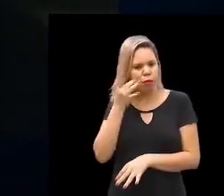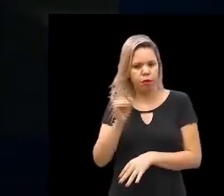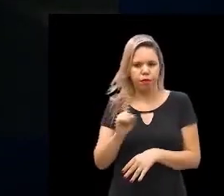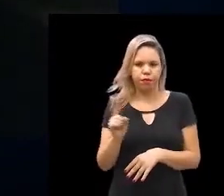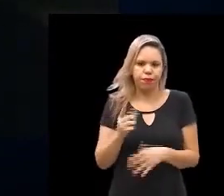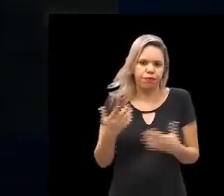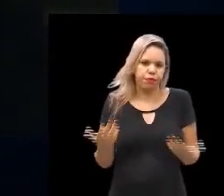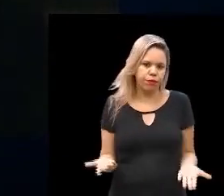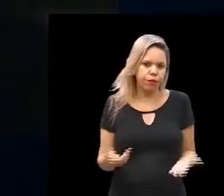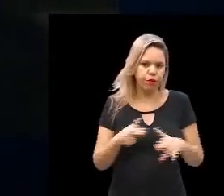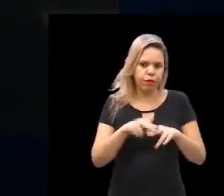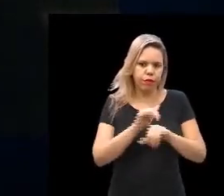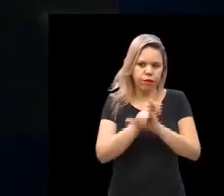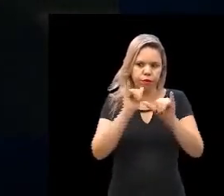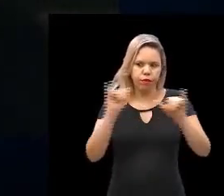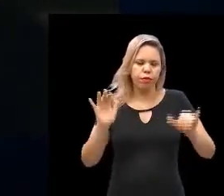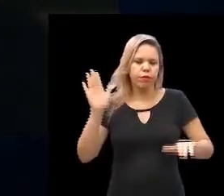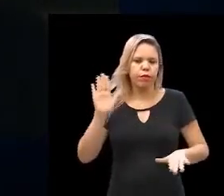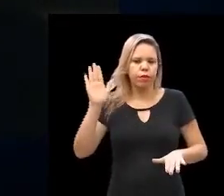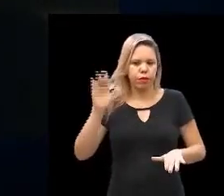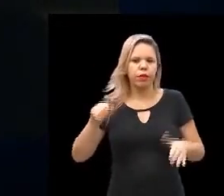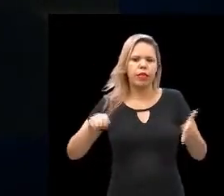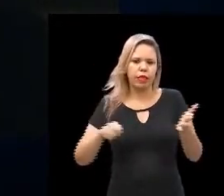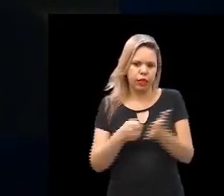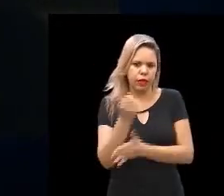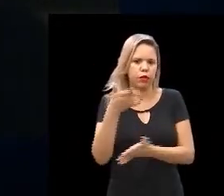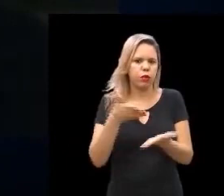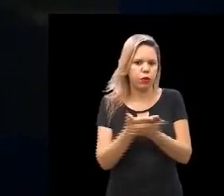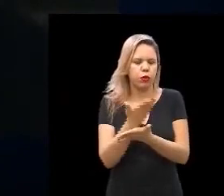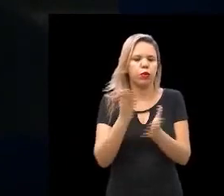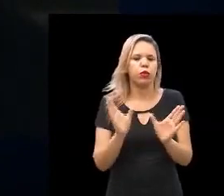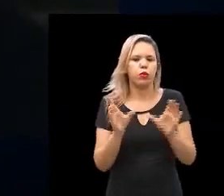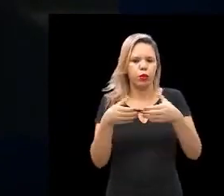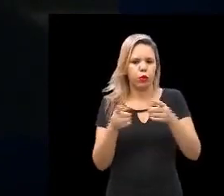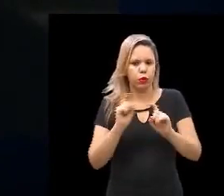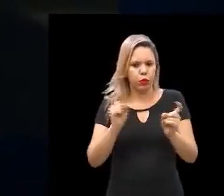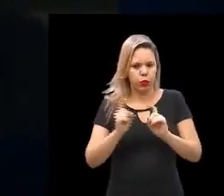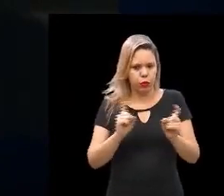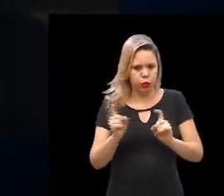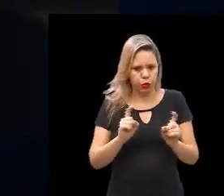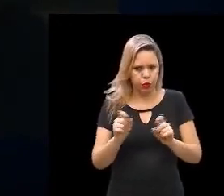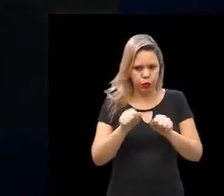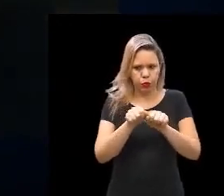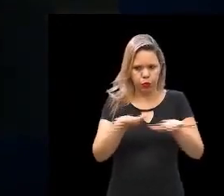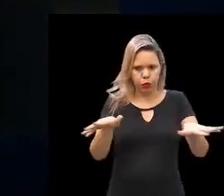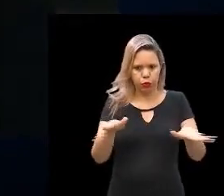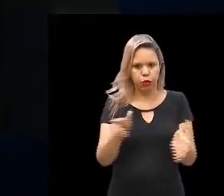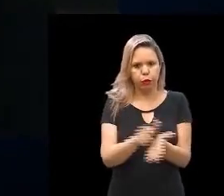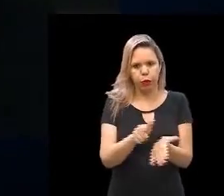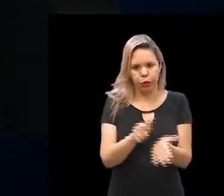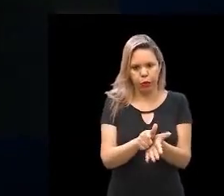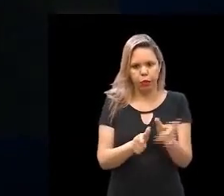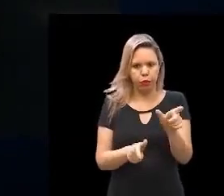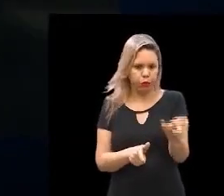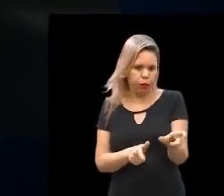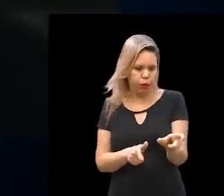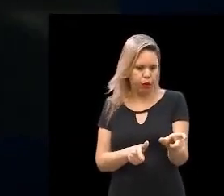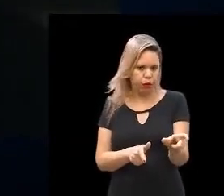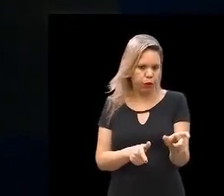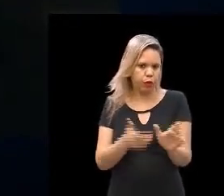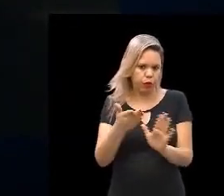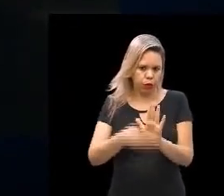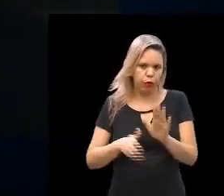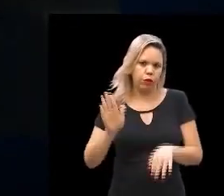pessoal, porque a campanha, embora estejam autorizados os comícios, embora seja autorizada a distribuição dos chamados